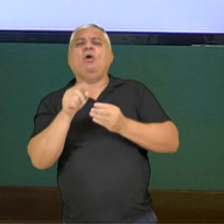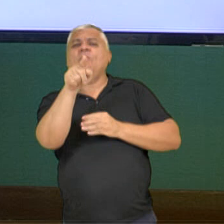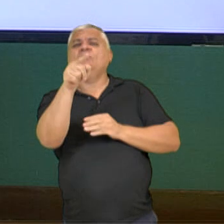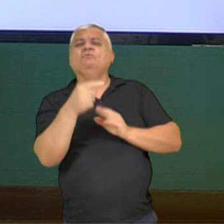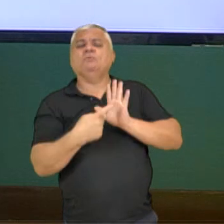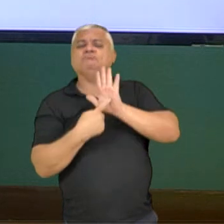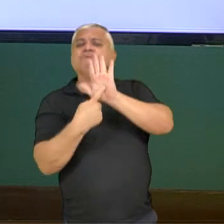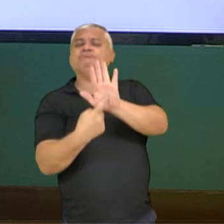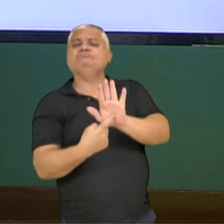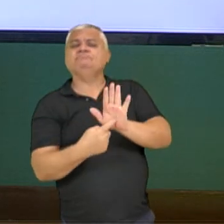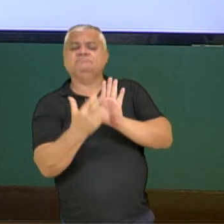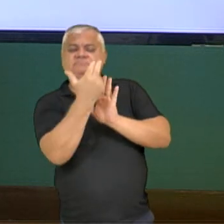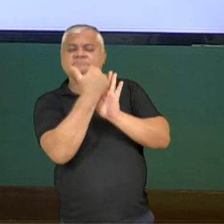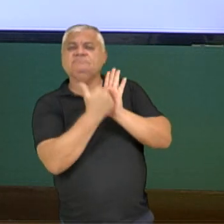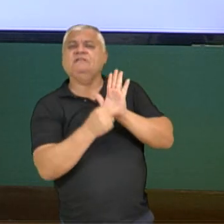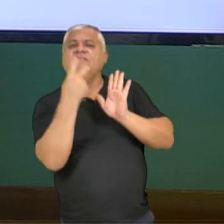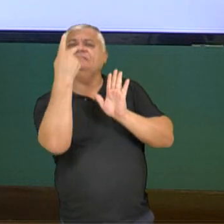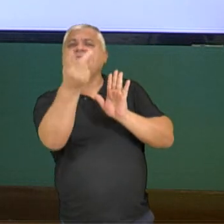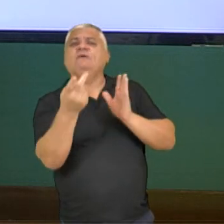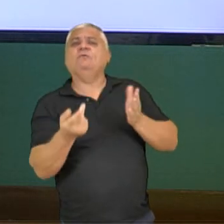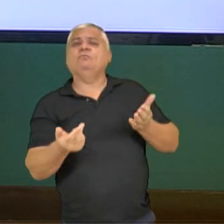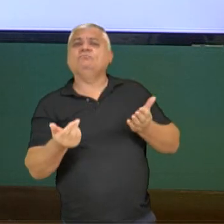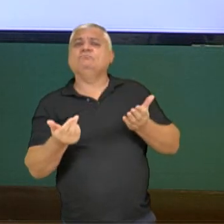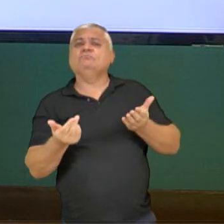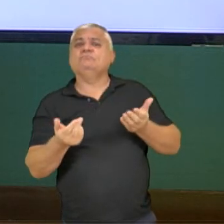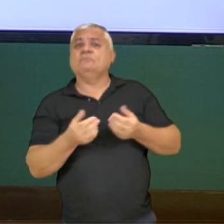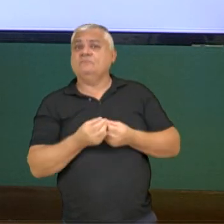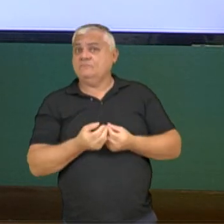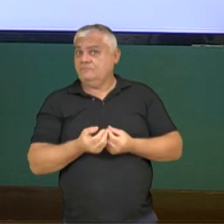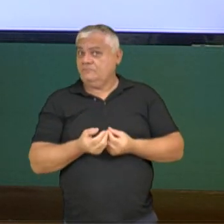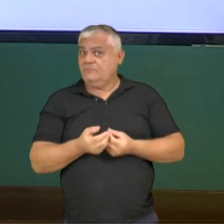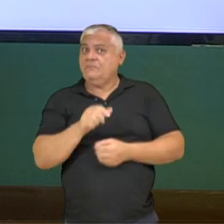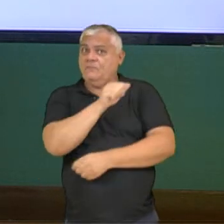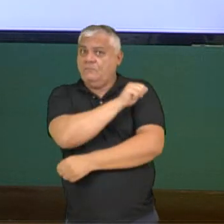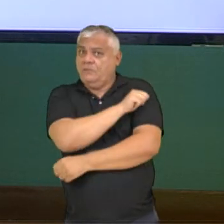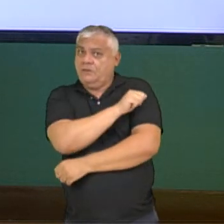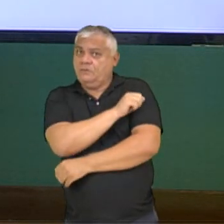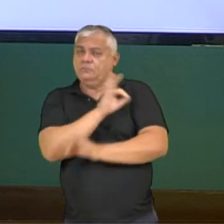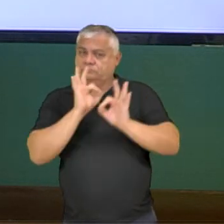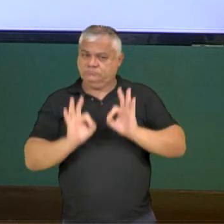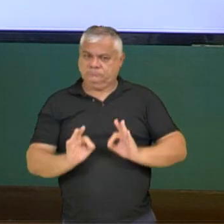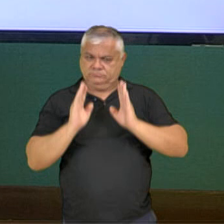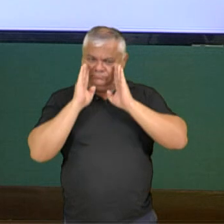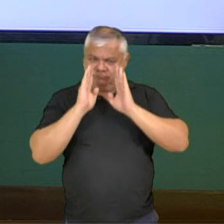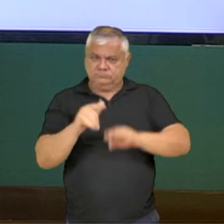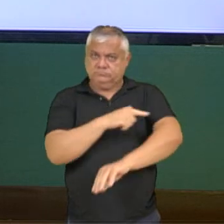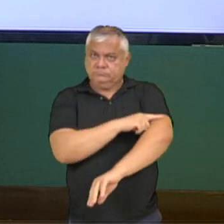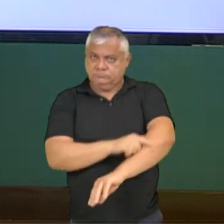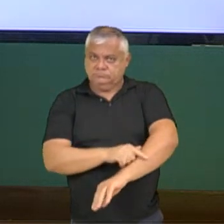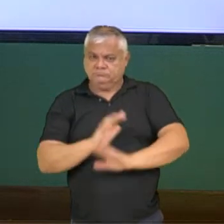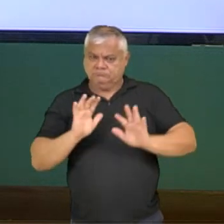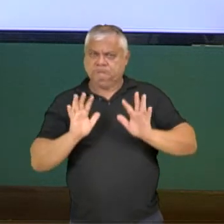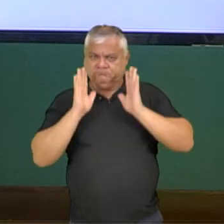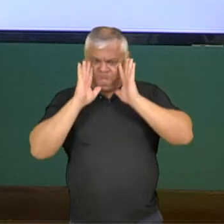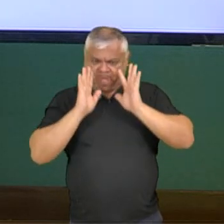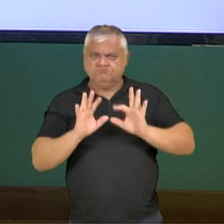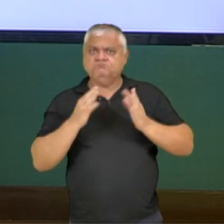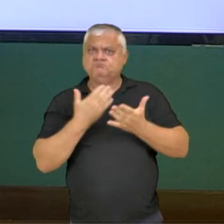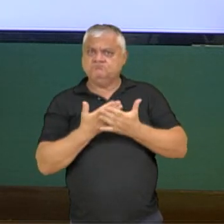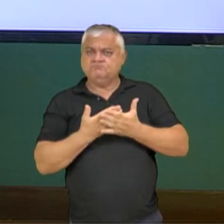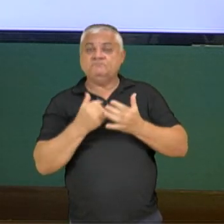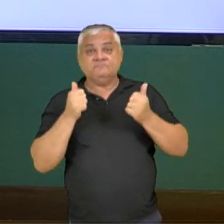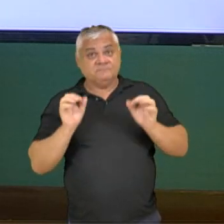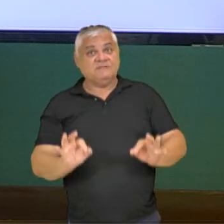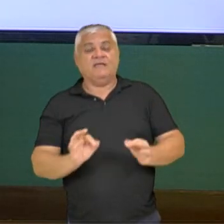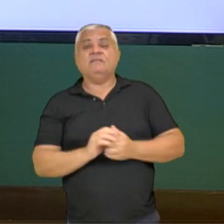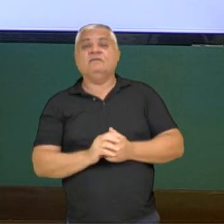melhor representação dada a você? Um aluno aplicado? Sim. Uma aluna dedicada? Perfeito. E